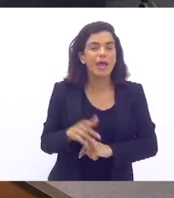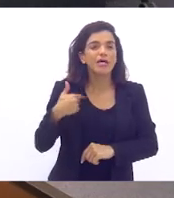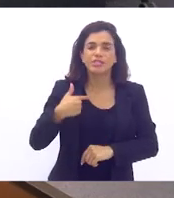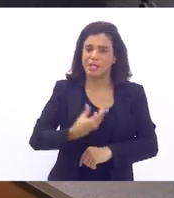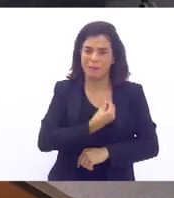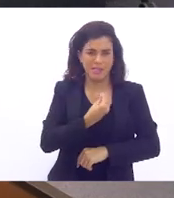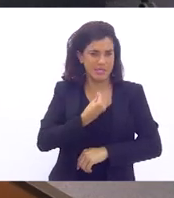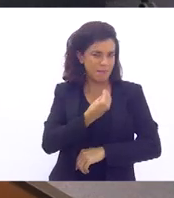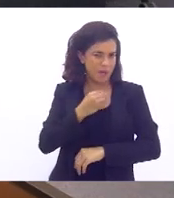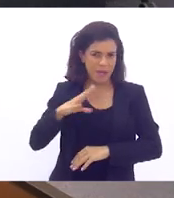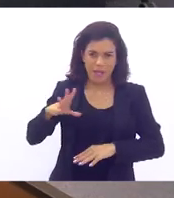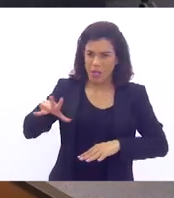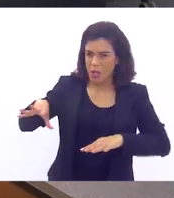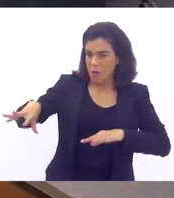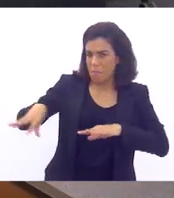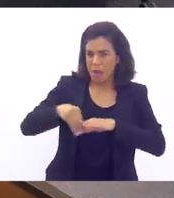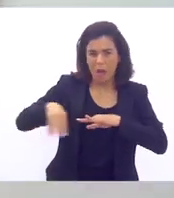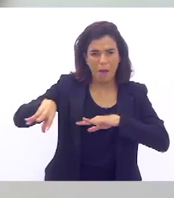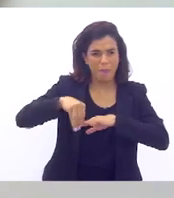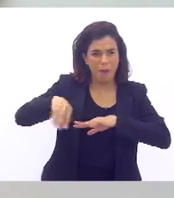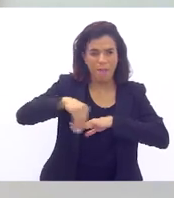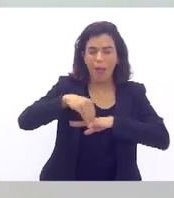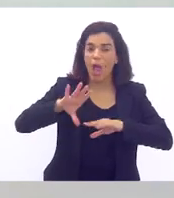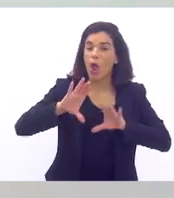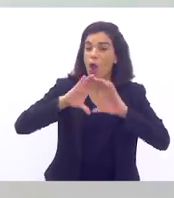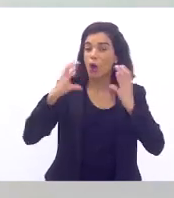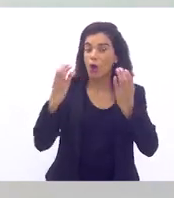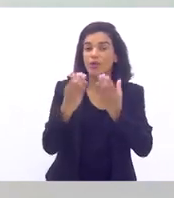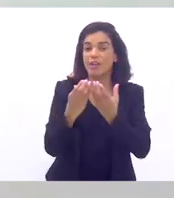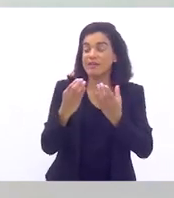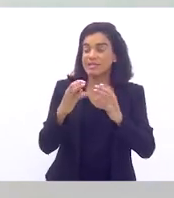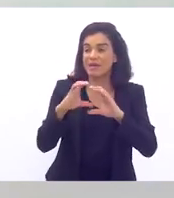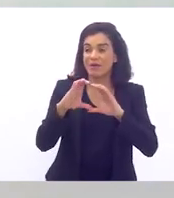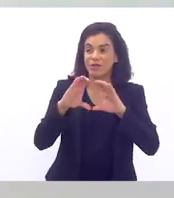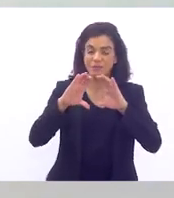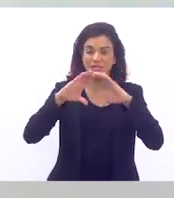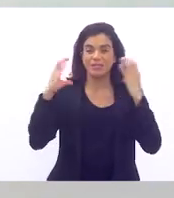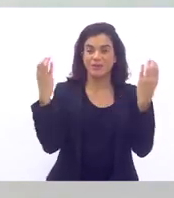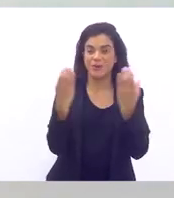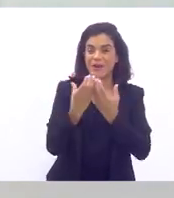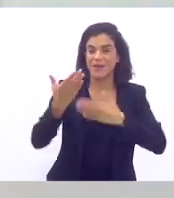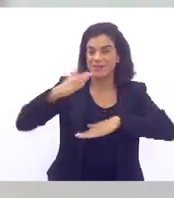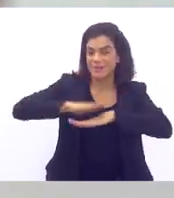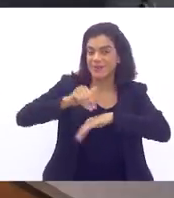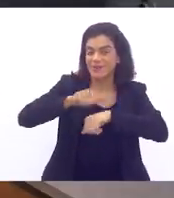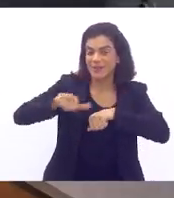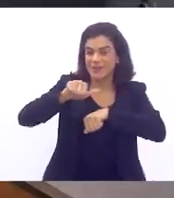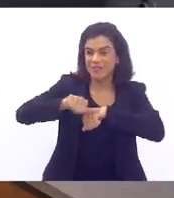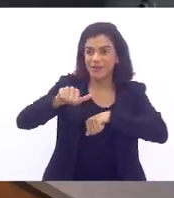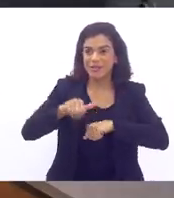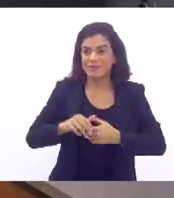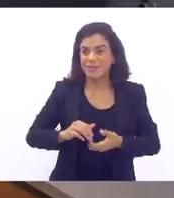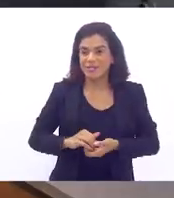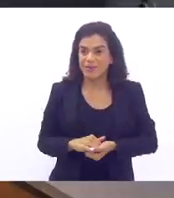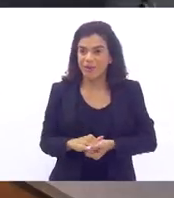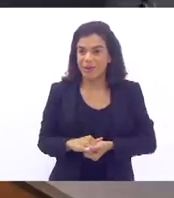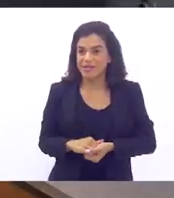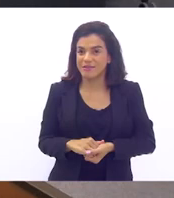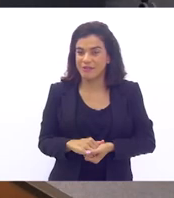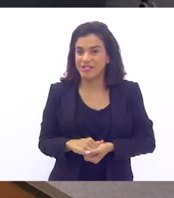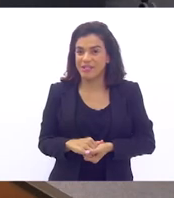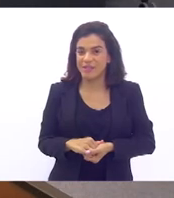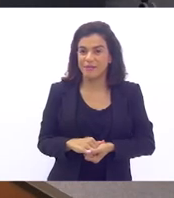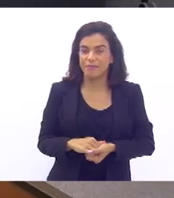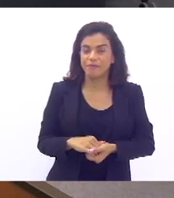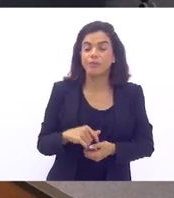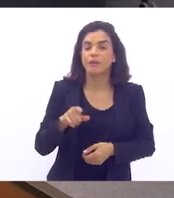enfia em tudo quanto é lugar congresso de ferida a gente tá então a gente tá sempre dando visibilidade que é o objetivo para uma criança poder ir pra